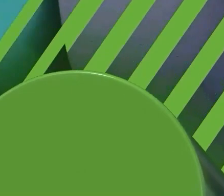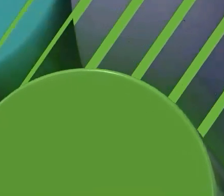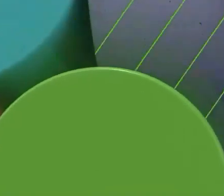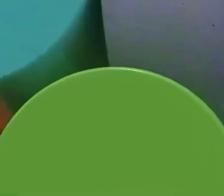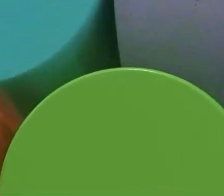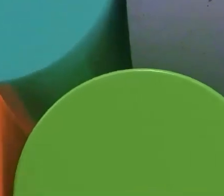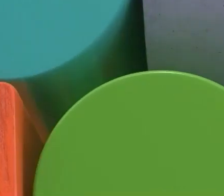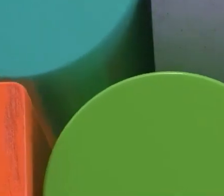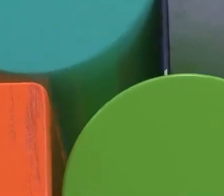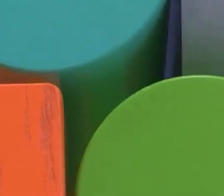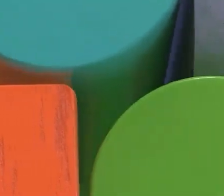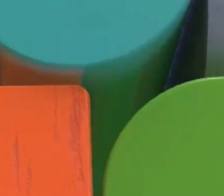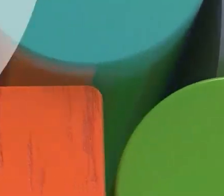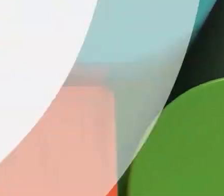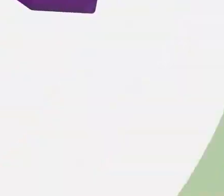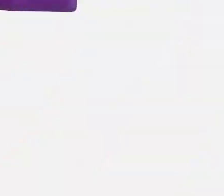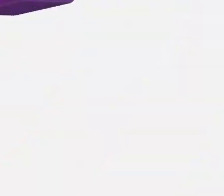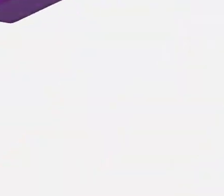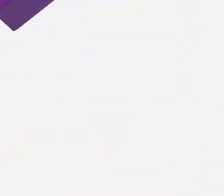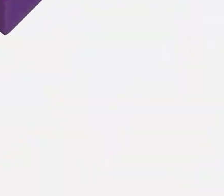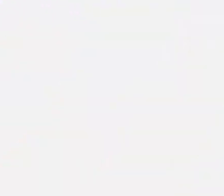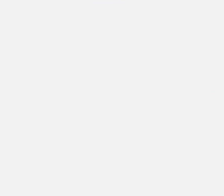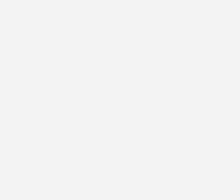Música